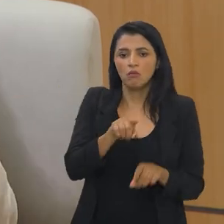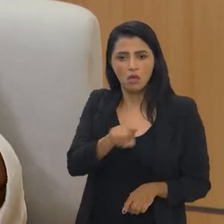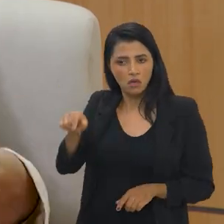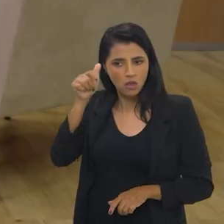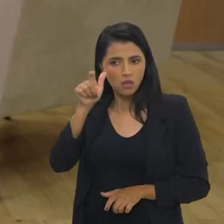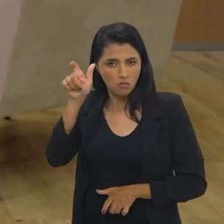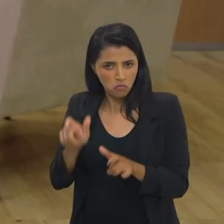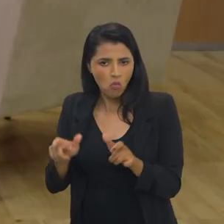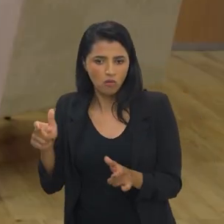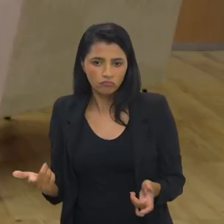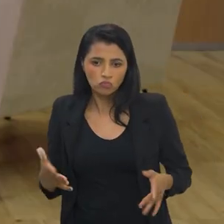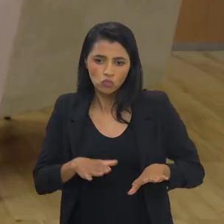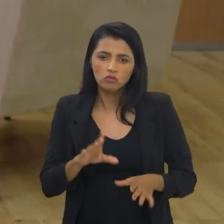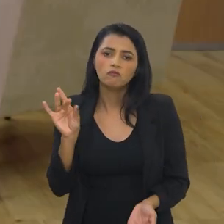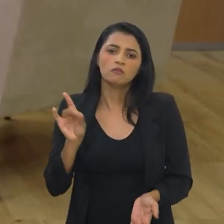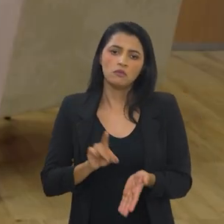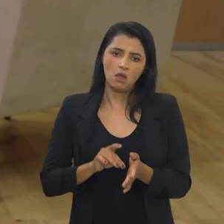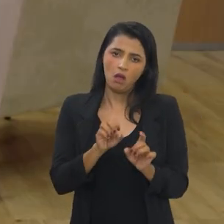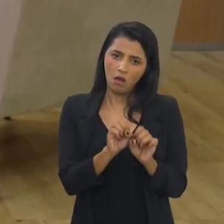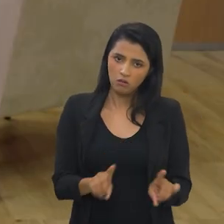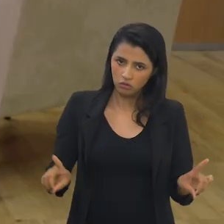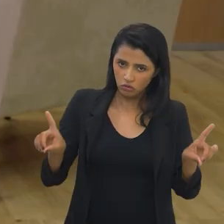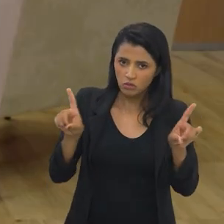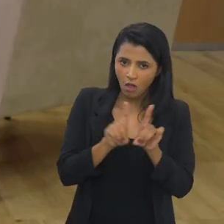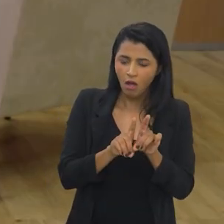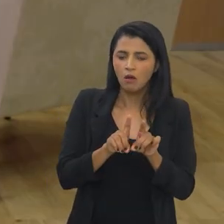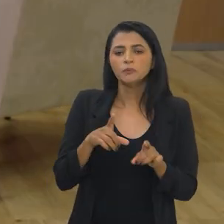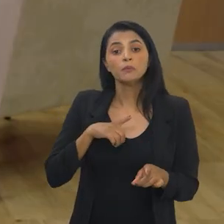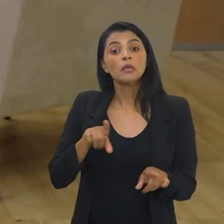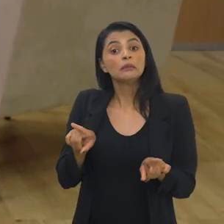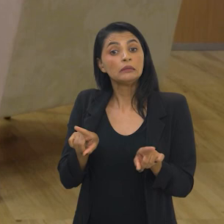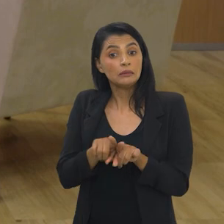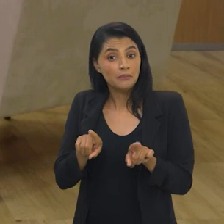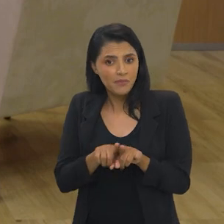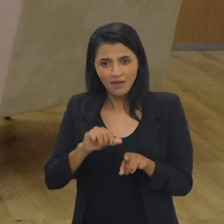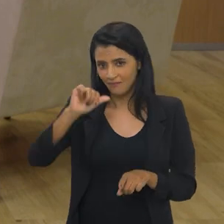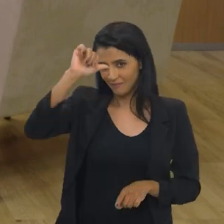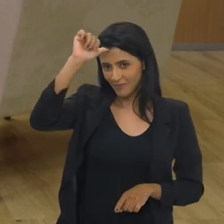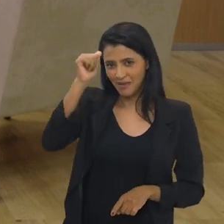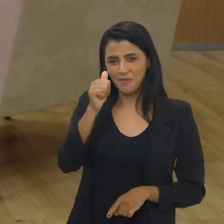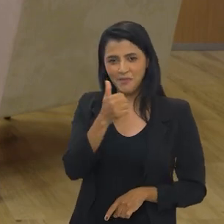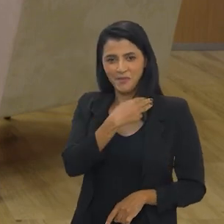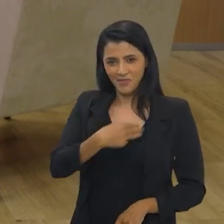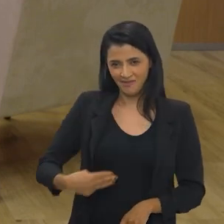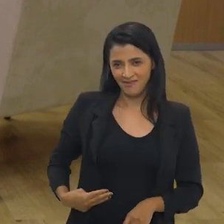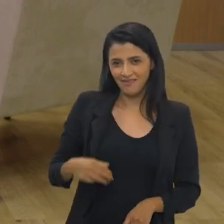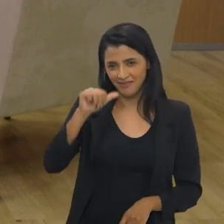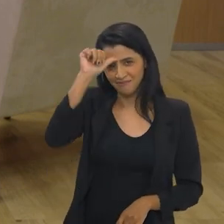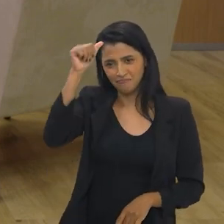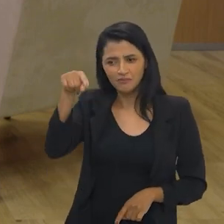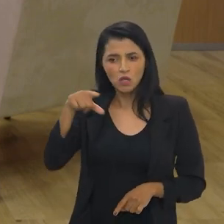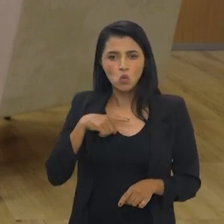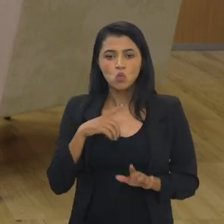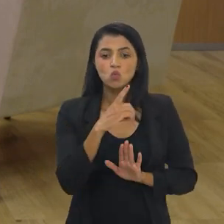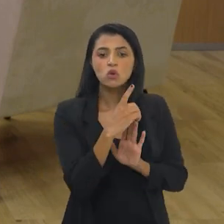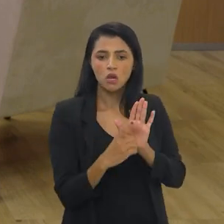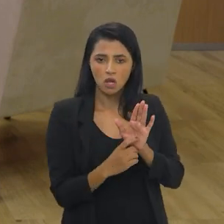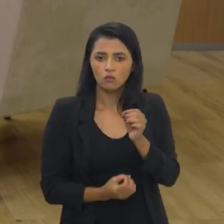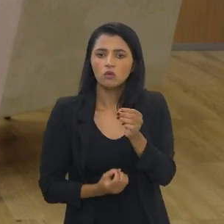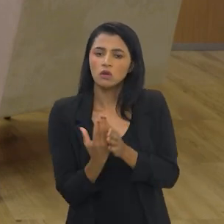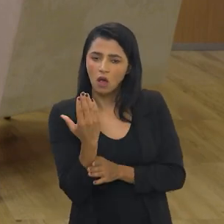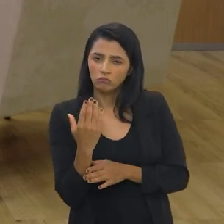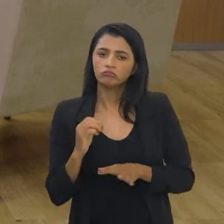sejam incluída digitalmente nós tivemos na área da ministra é um decreto é que